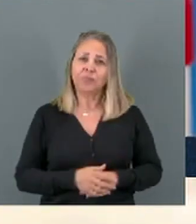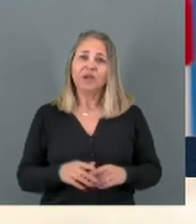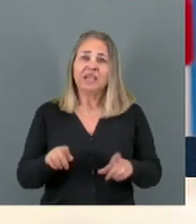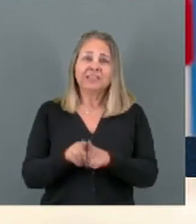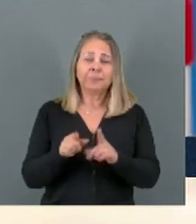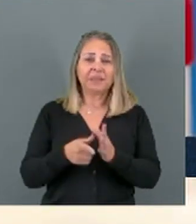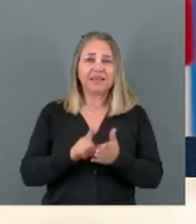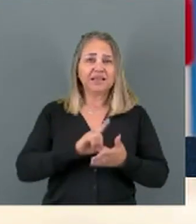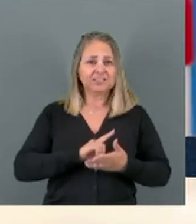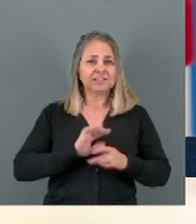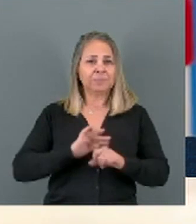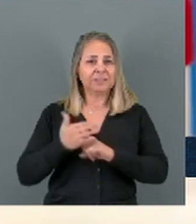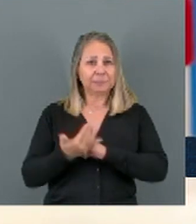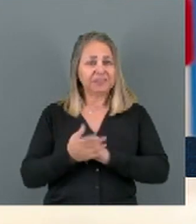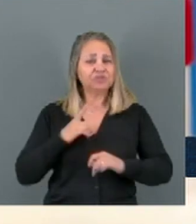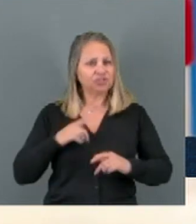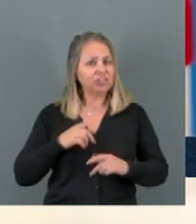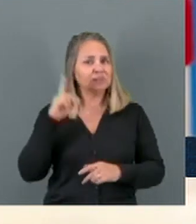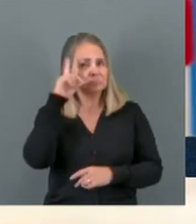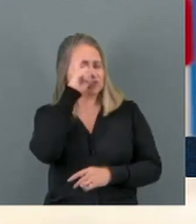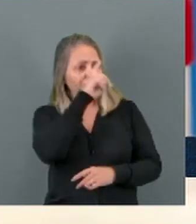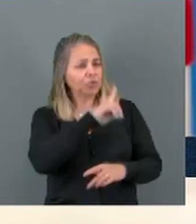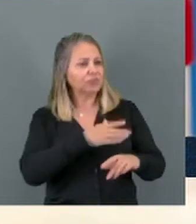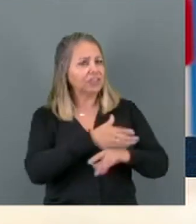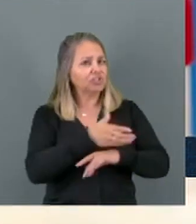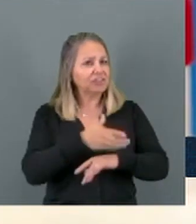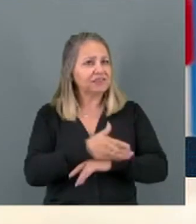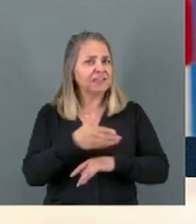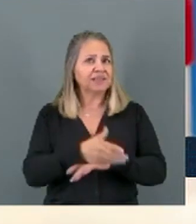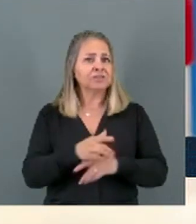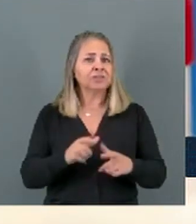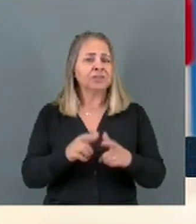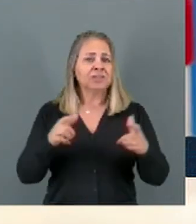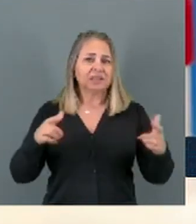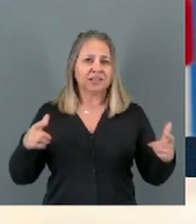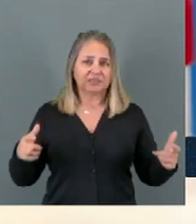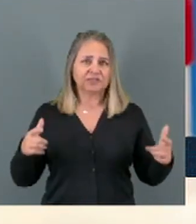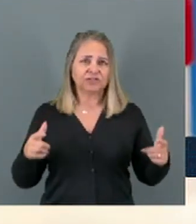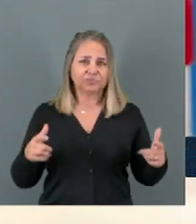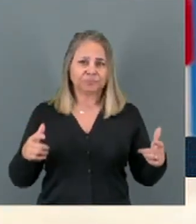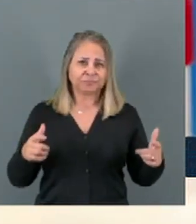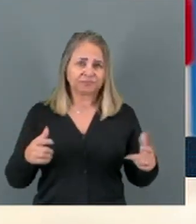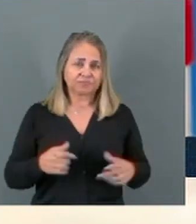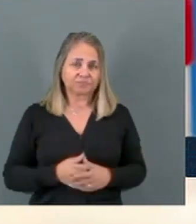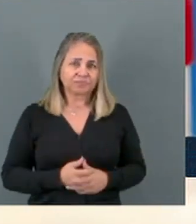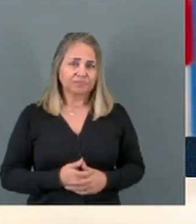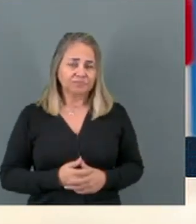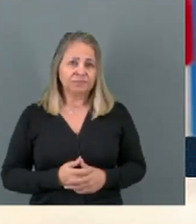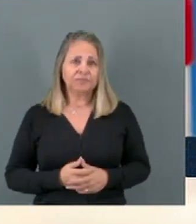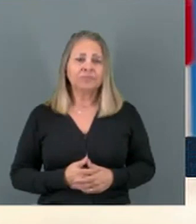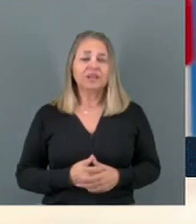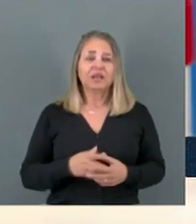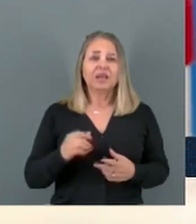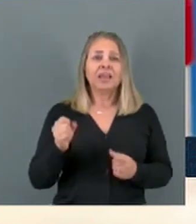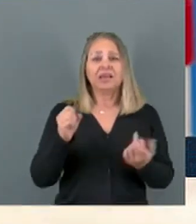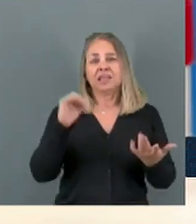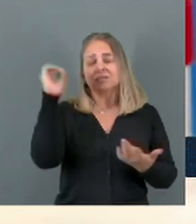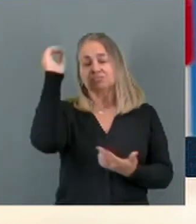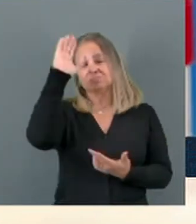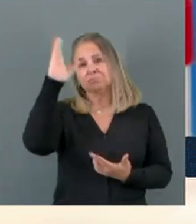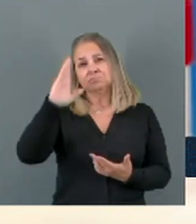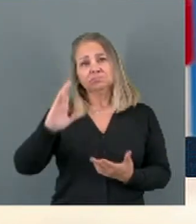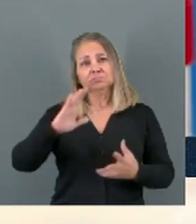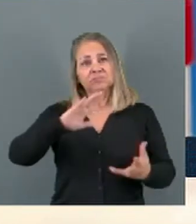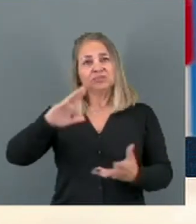já havia uma dificuldade de acesso. Então, um país muito grande, demograficamente, um país continental. Então, temos